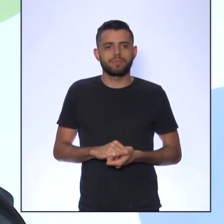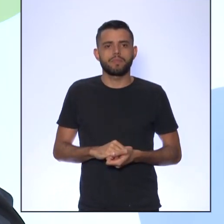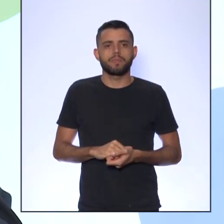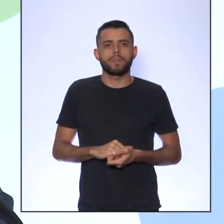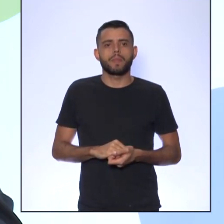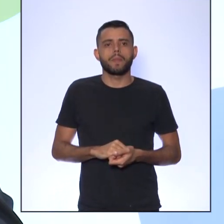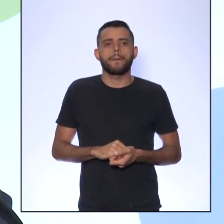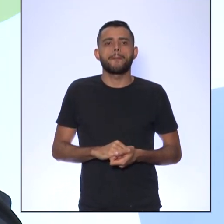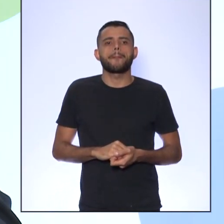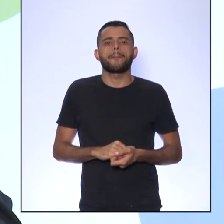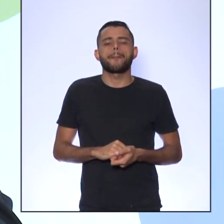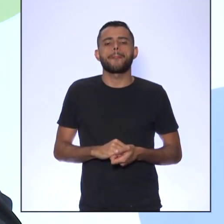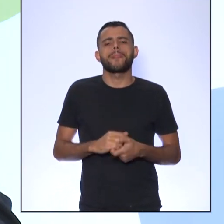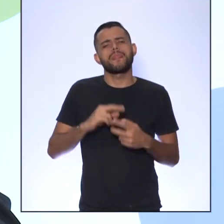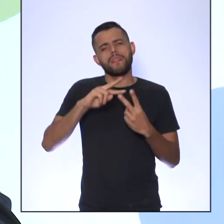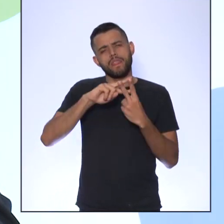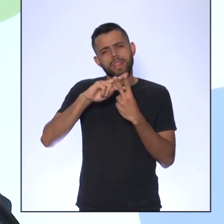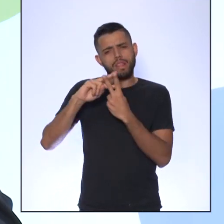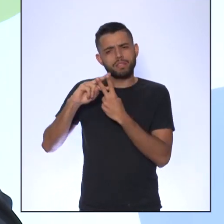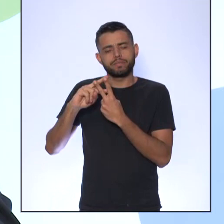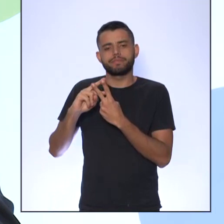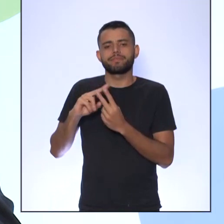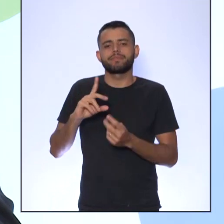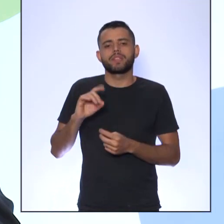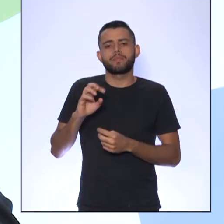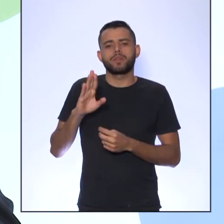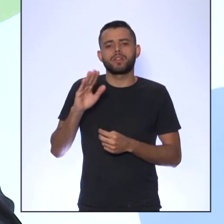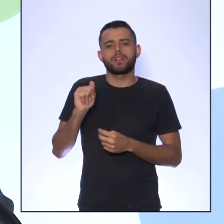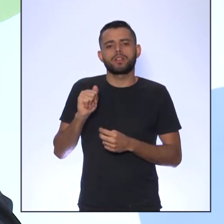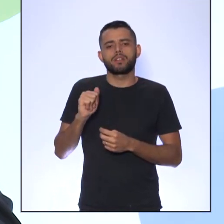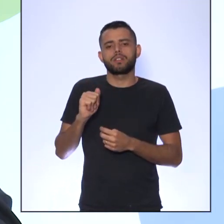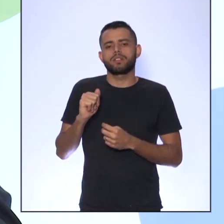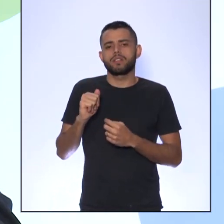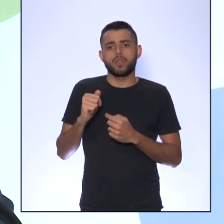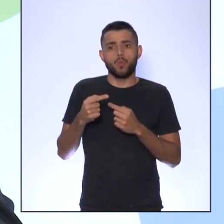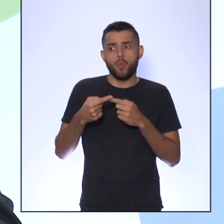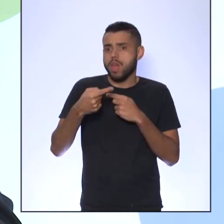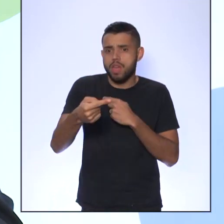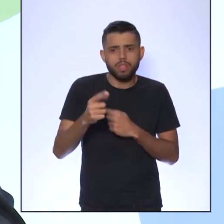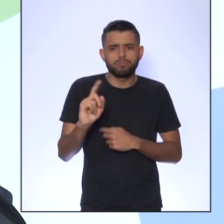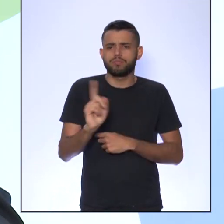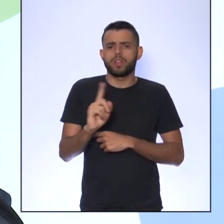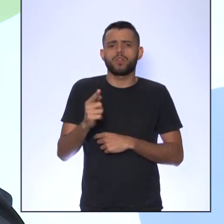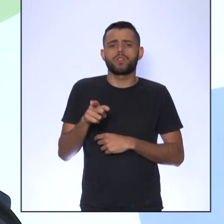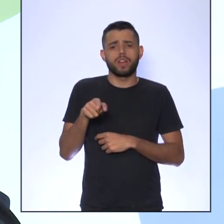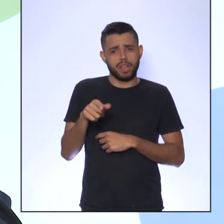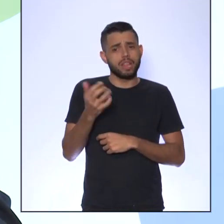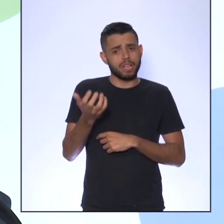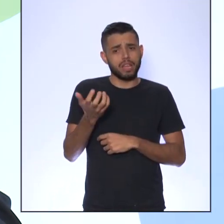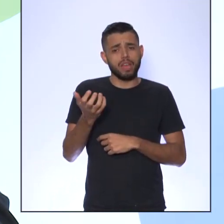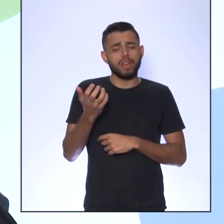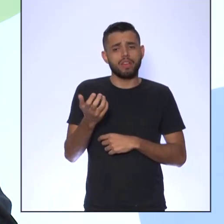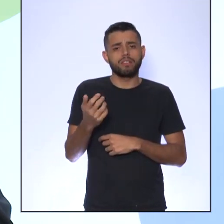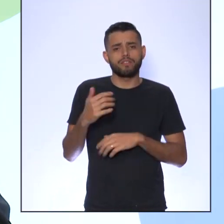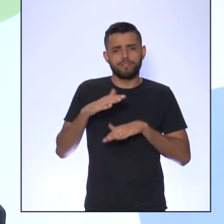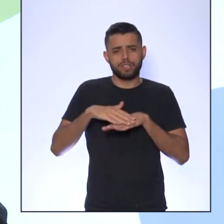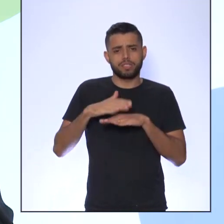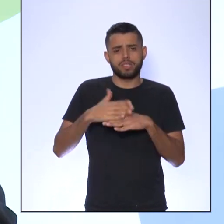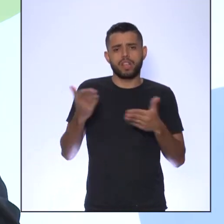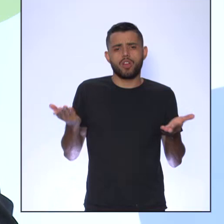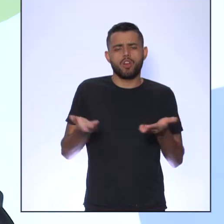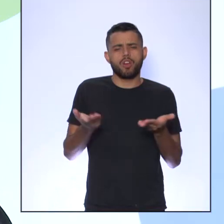aí, de novo, aparece hashtag, mas a Débora aqui falando, hashtag não adia o Enem, ela quer fazer o Enem. E aí eu vou entrar num tema aqui, vou